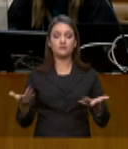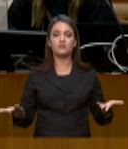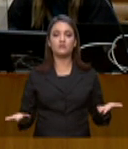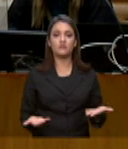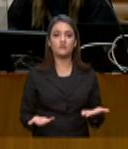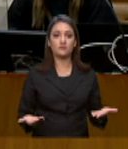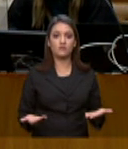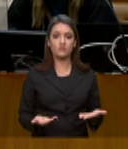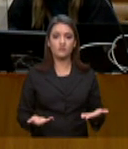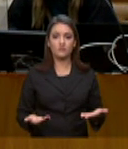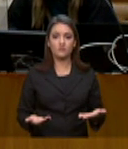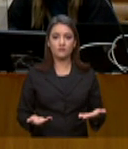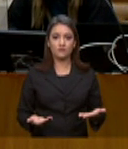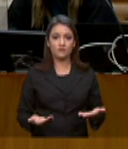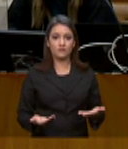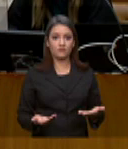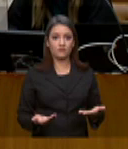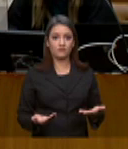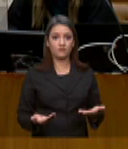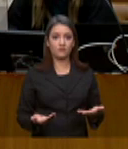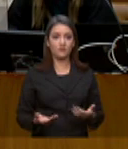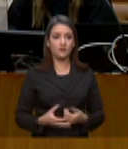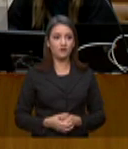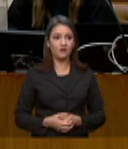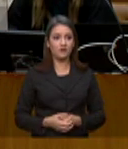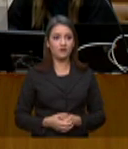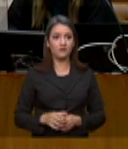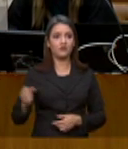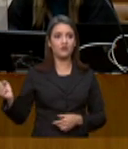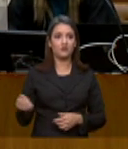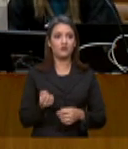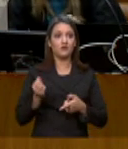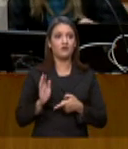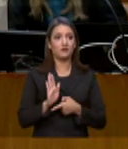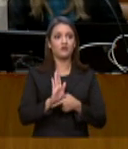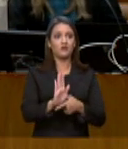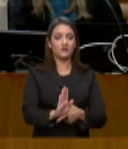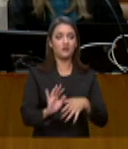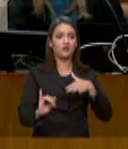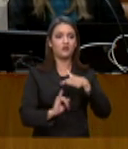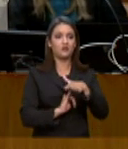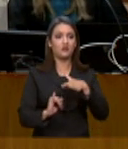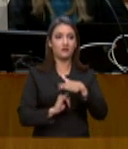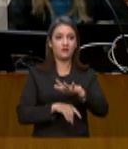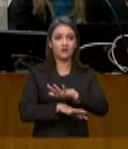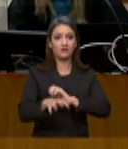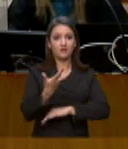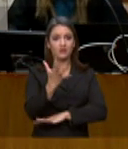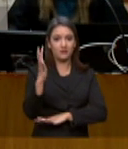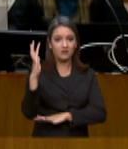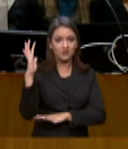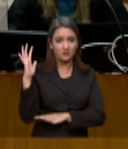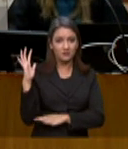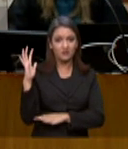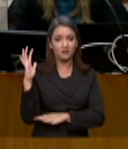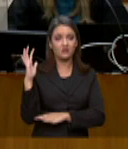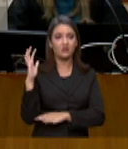agora, que falará pelo Amicus Curiae Instituto Socioambiental ISA, o doutor Maurício